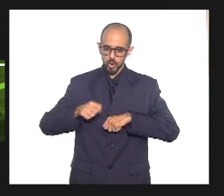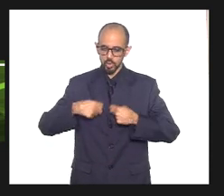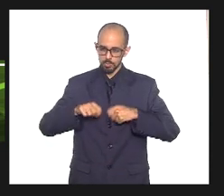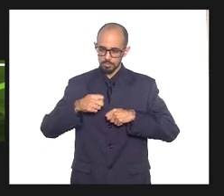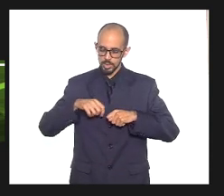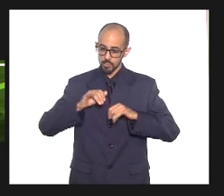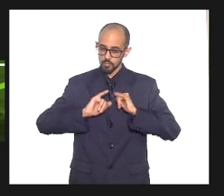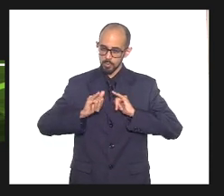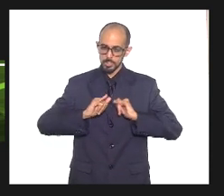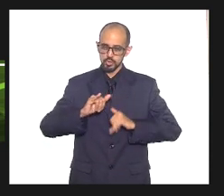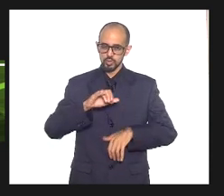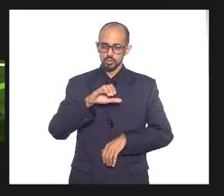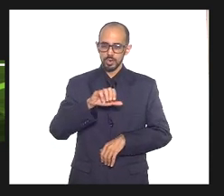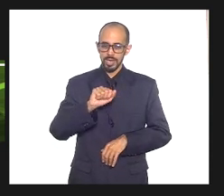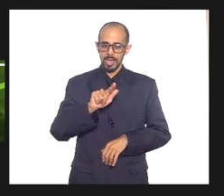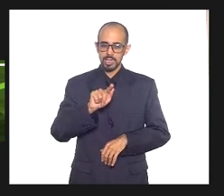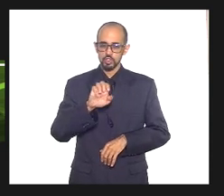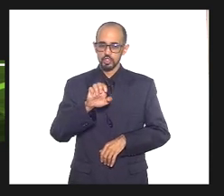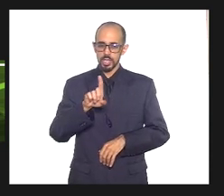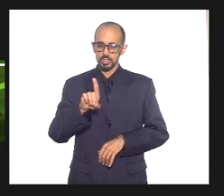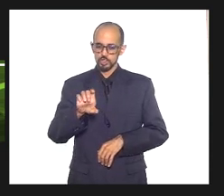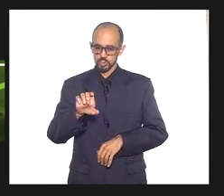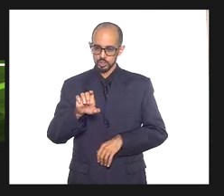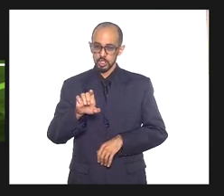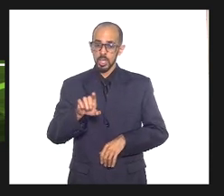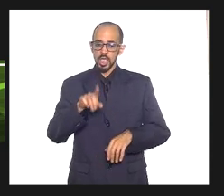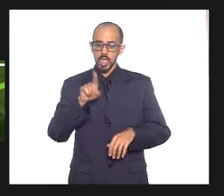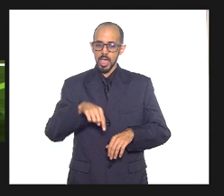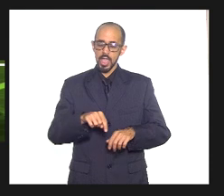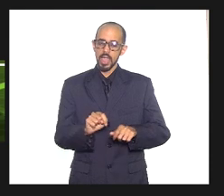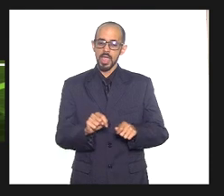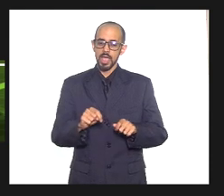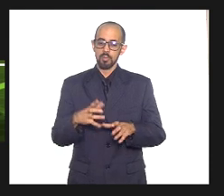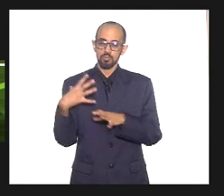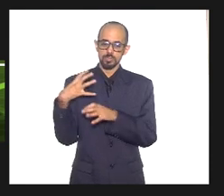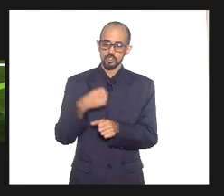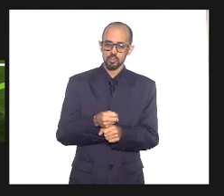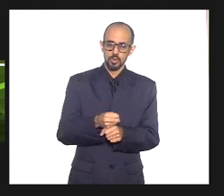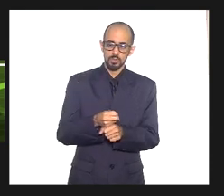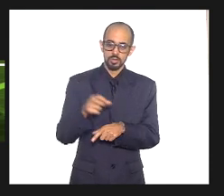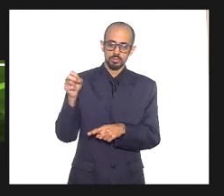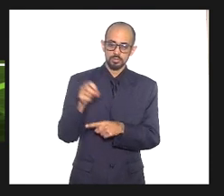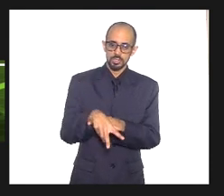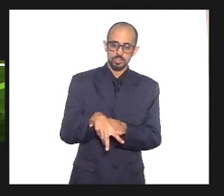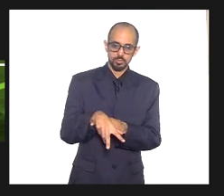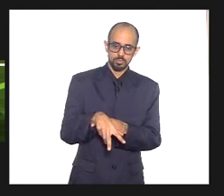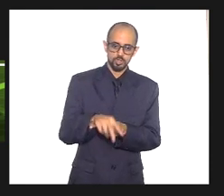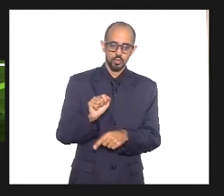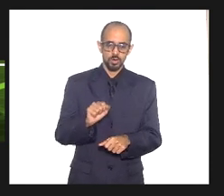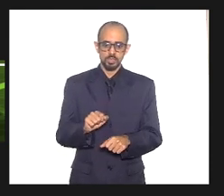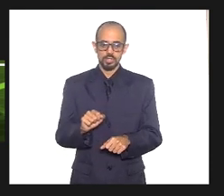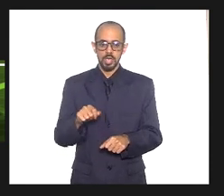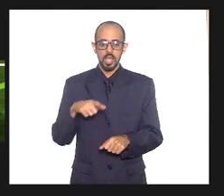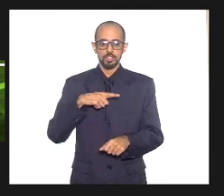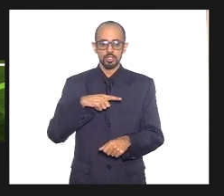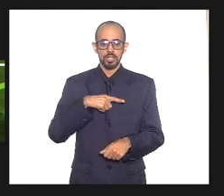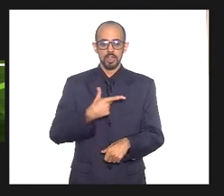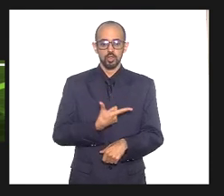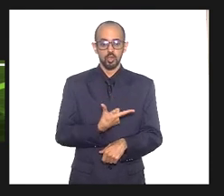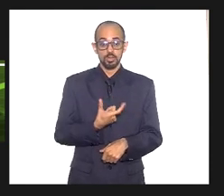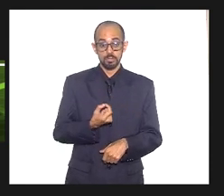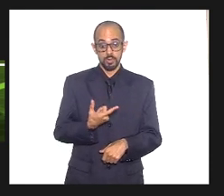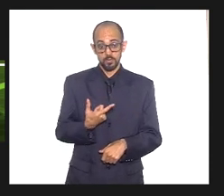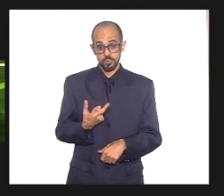CAGED, né? É um saldo das contratações. E o ano de 2020 nós temos uma